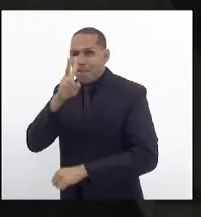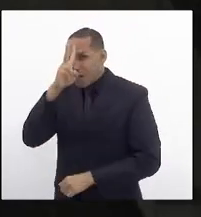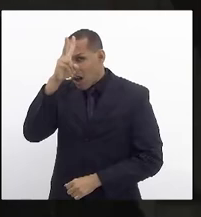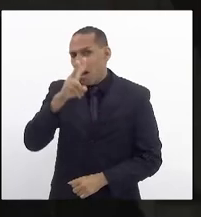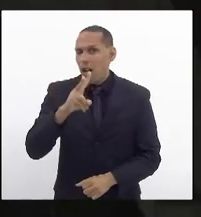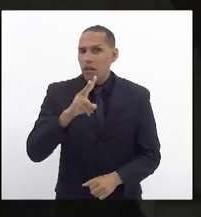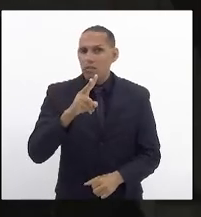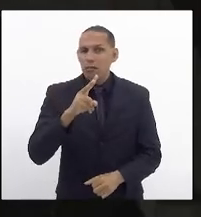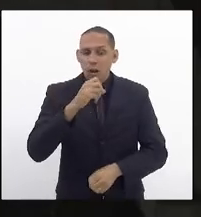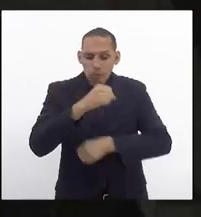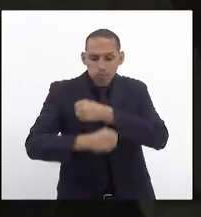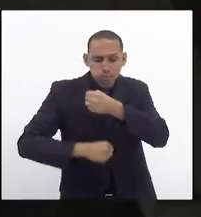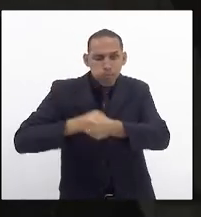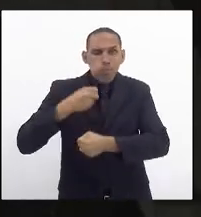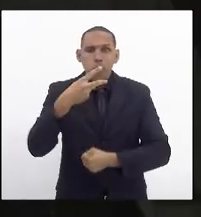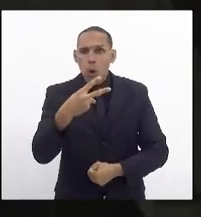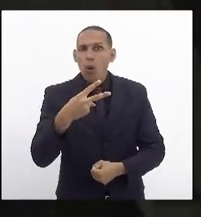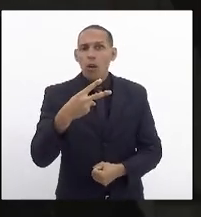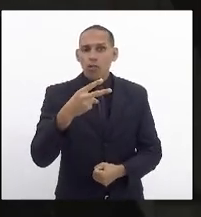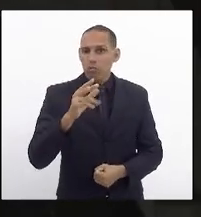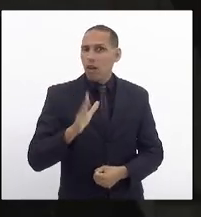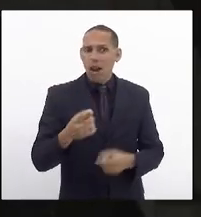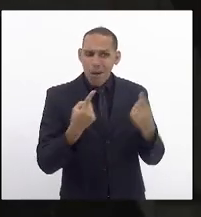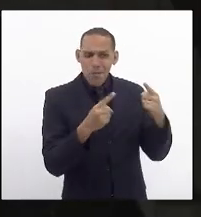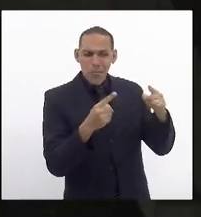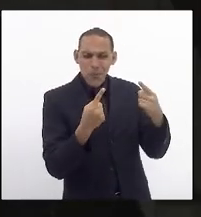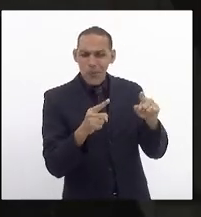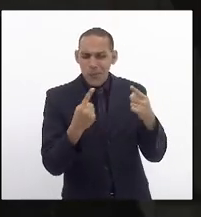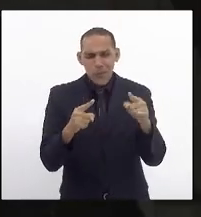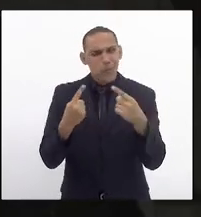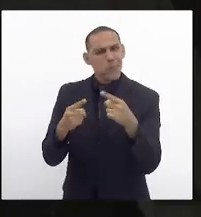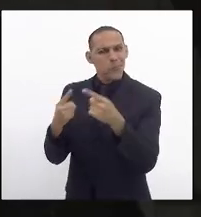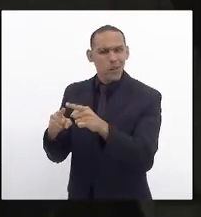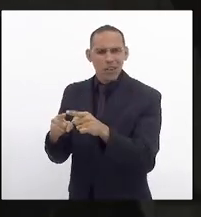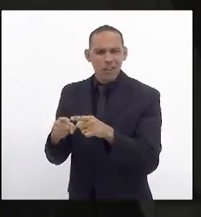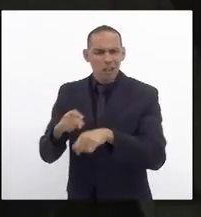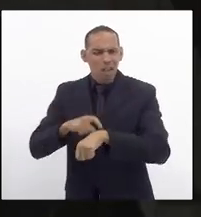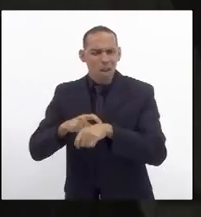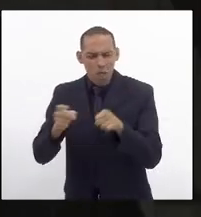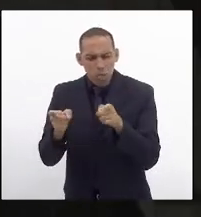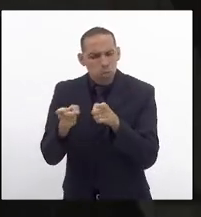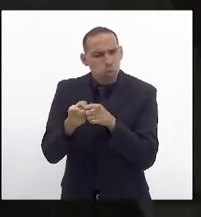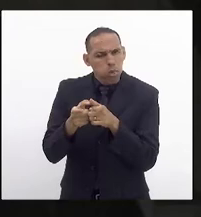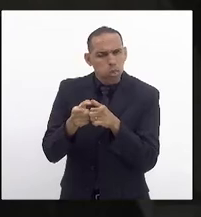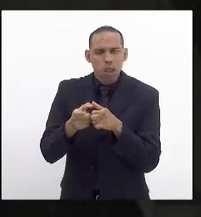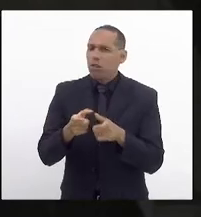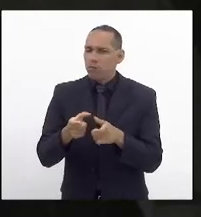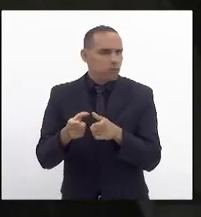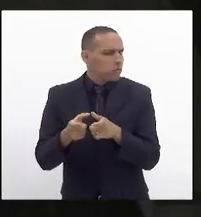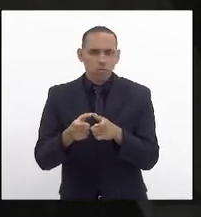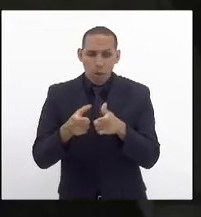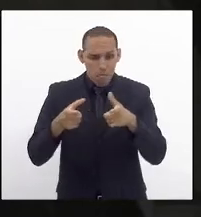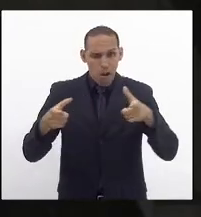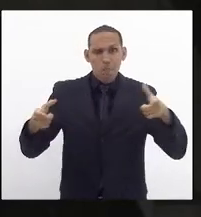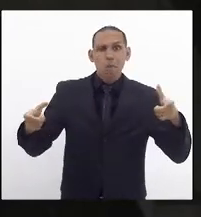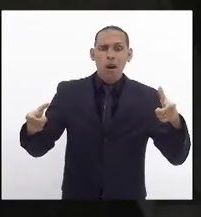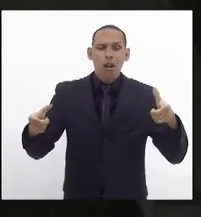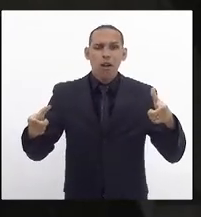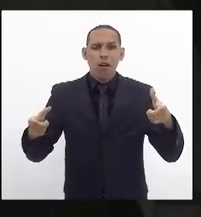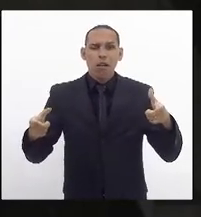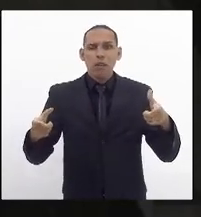por 2 anos por 2 anos não é pouco tempo por dois anos